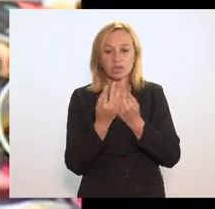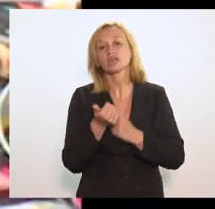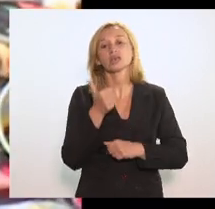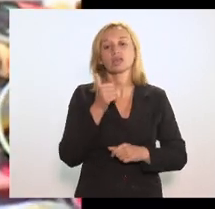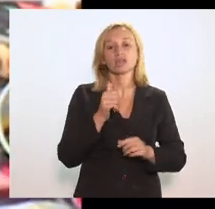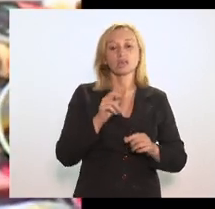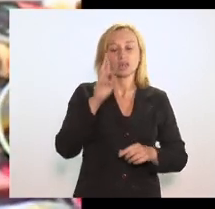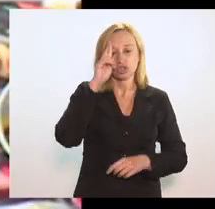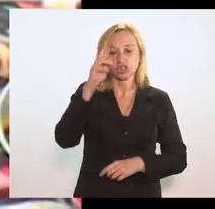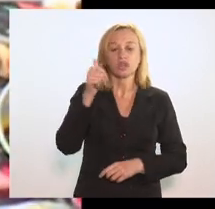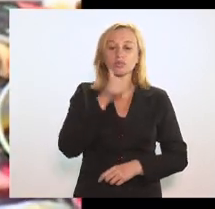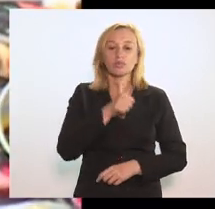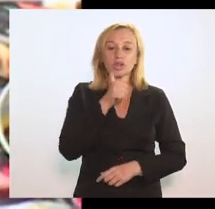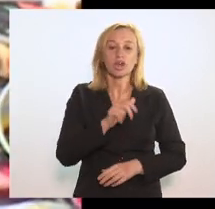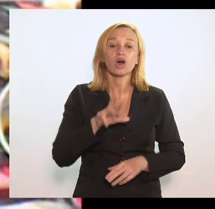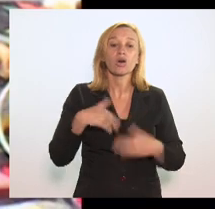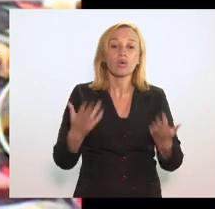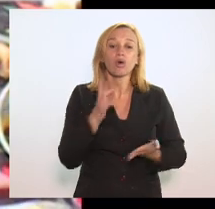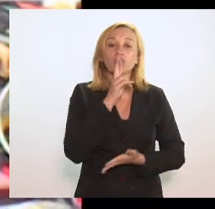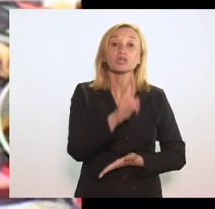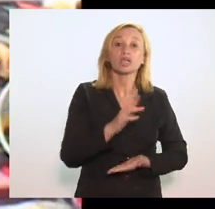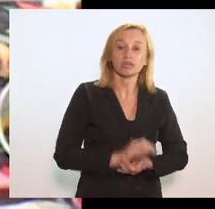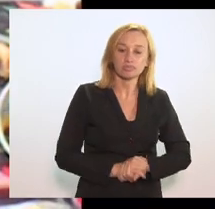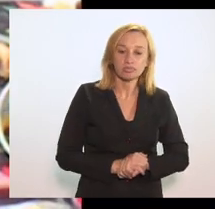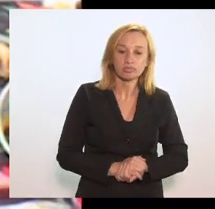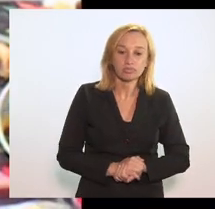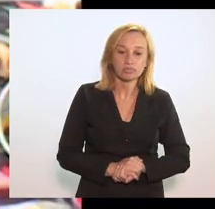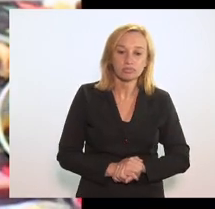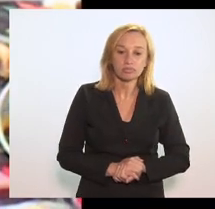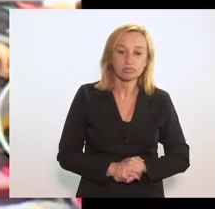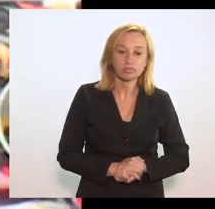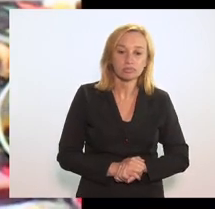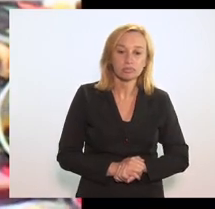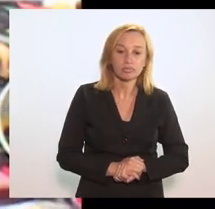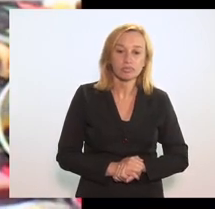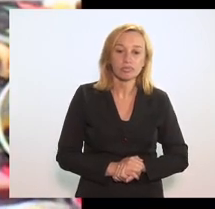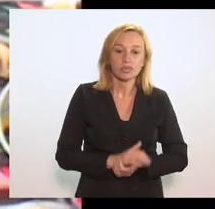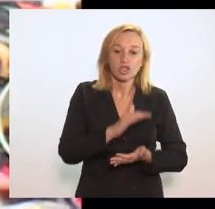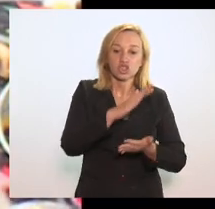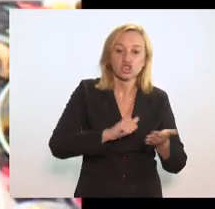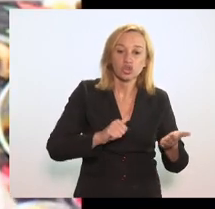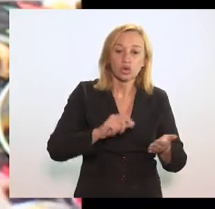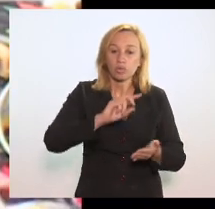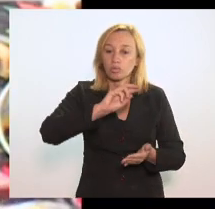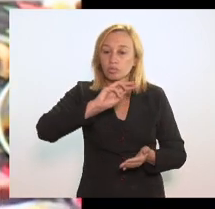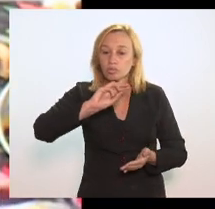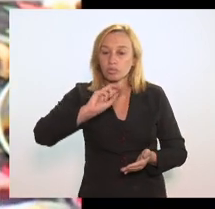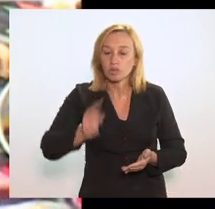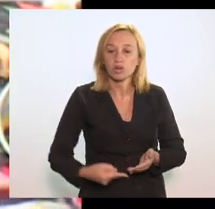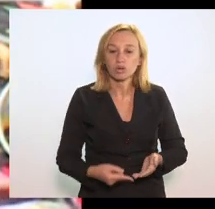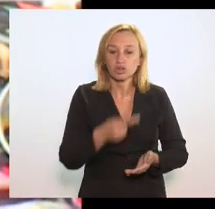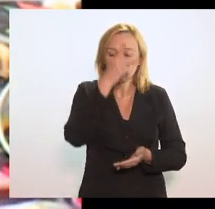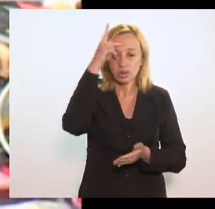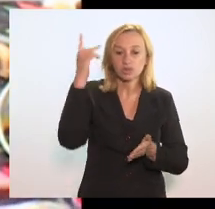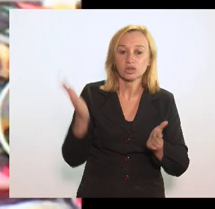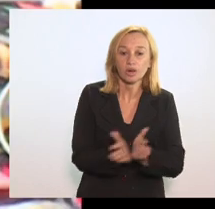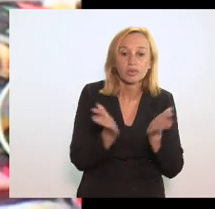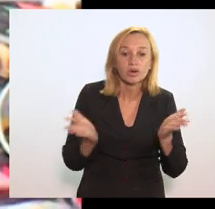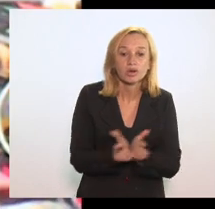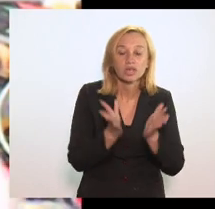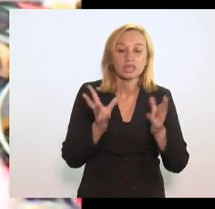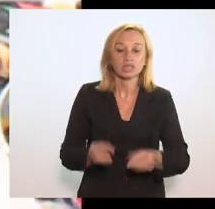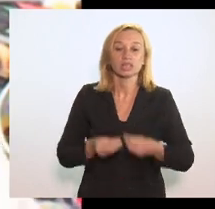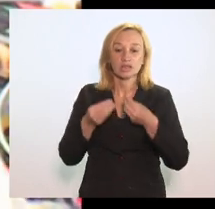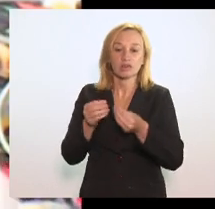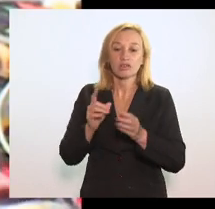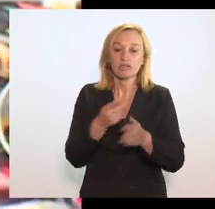mulheres. Qual foi o resultado desse auxílio emergencial? Tirou milhões de pessoas da pobreza, garantiu que